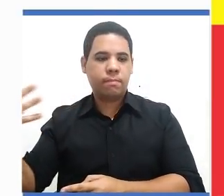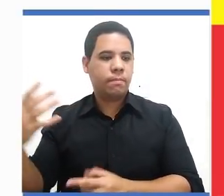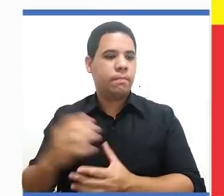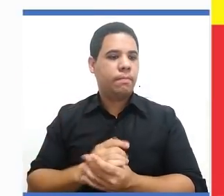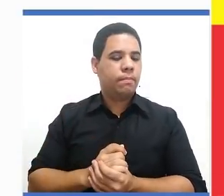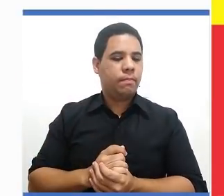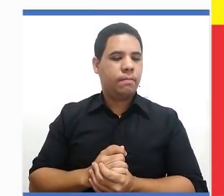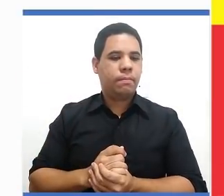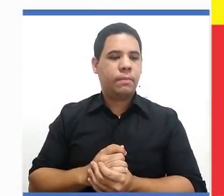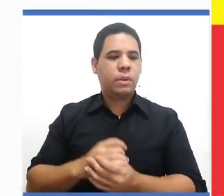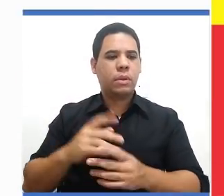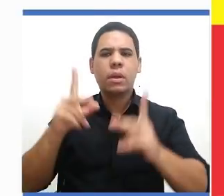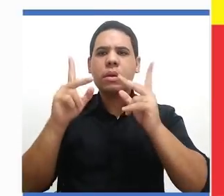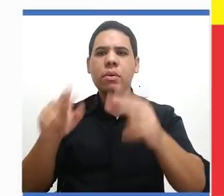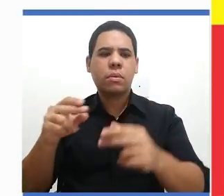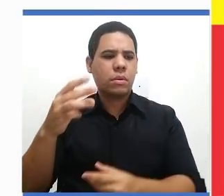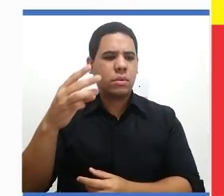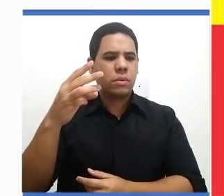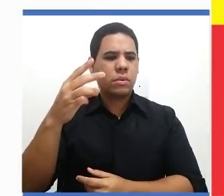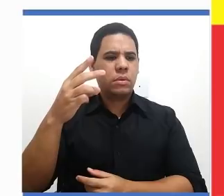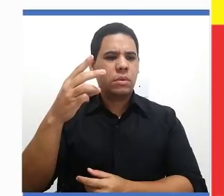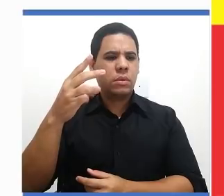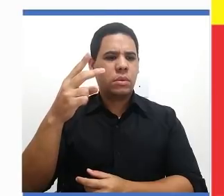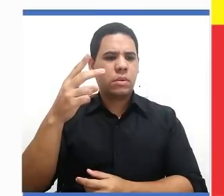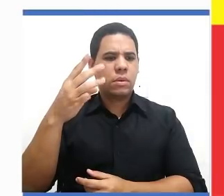357,6 centímetros. Nesse caso é